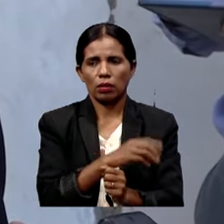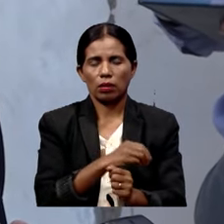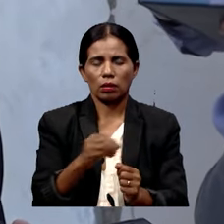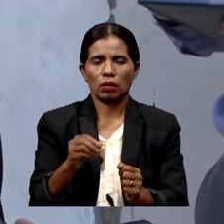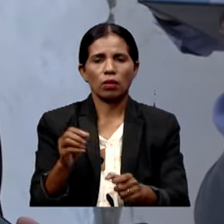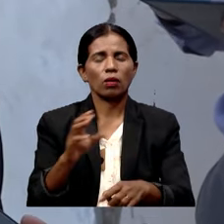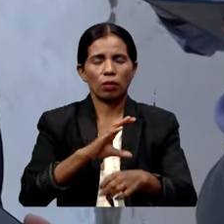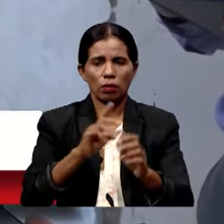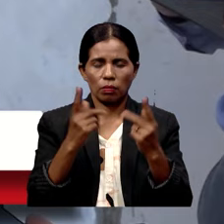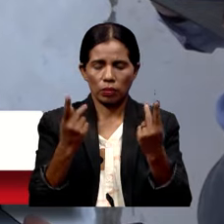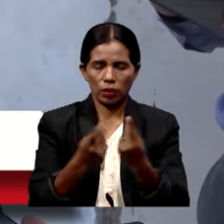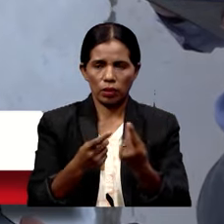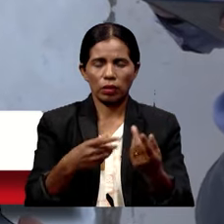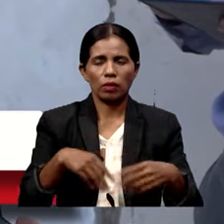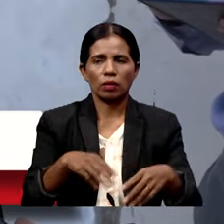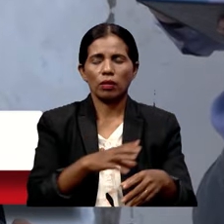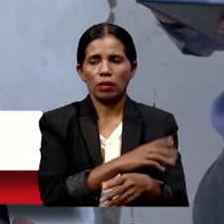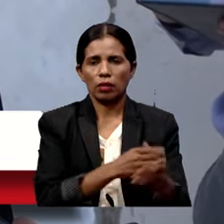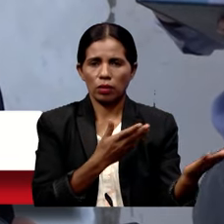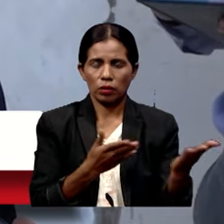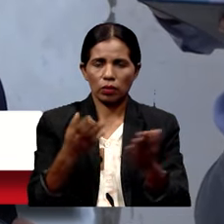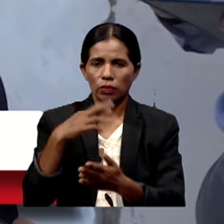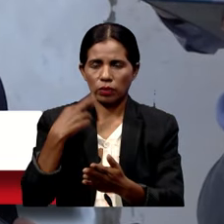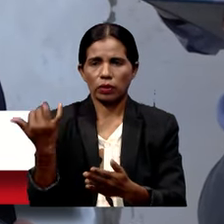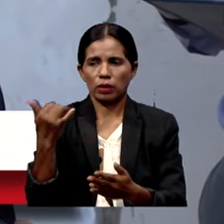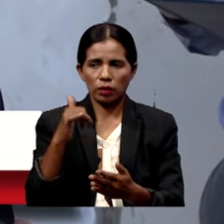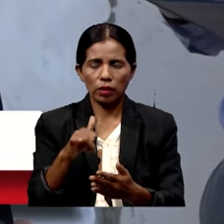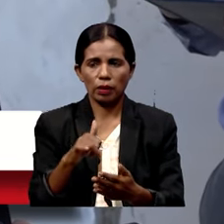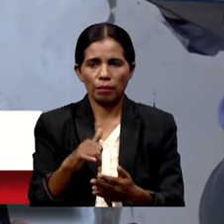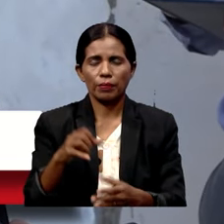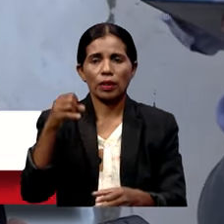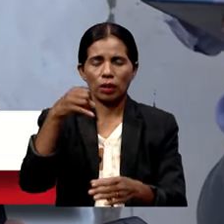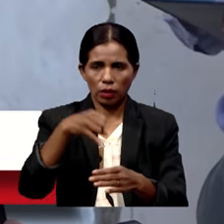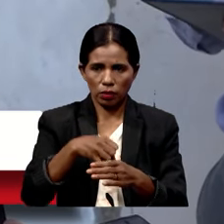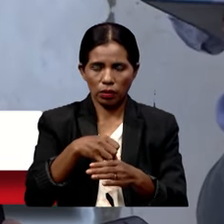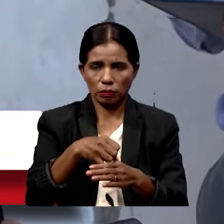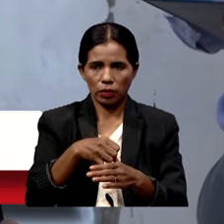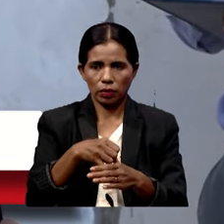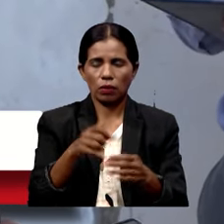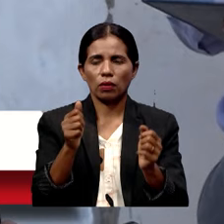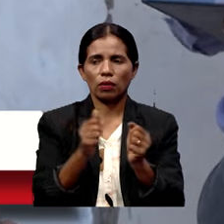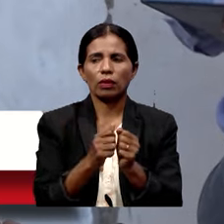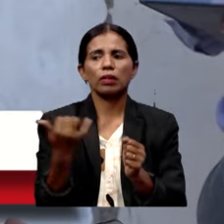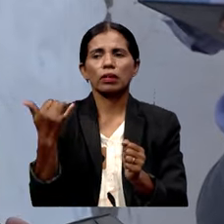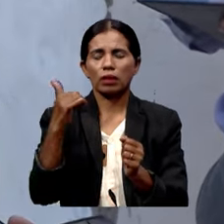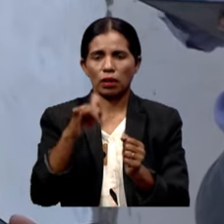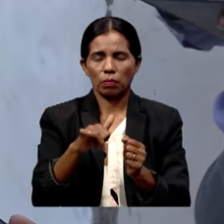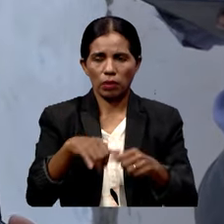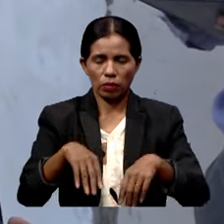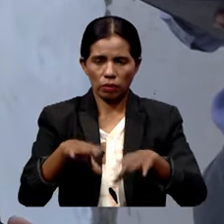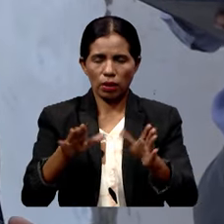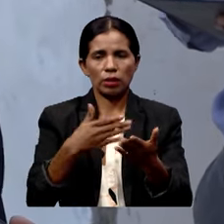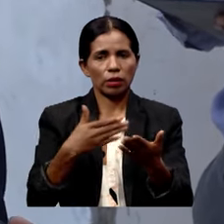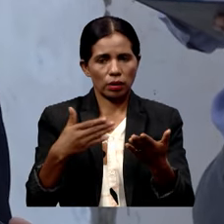empresa fornecedor ya, ou importador tira ne. E incluímos ho tira ne bem fang retalhos ne.